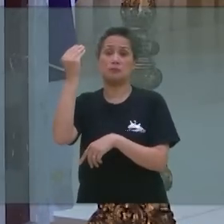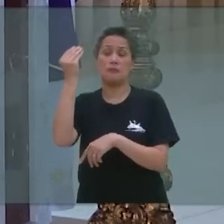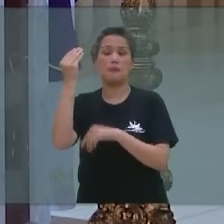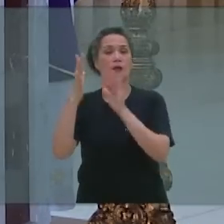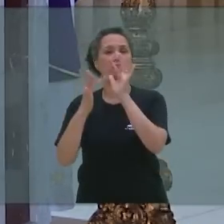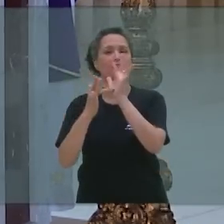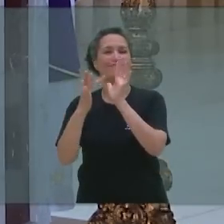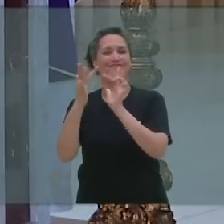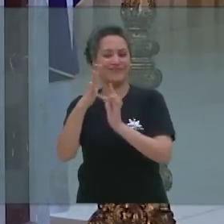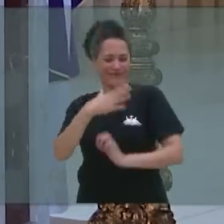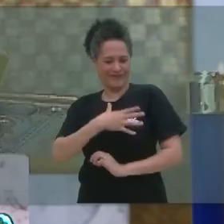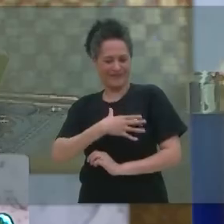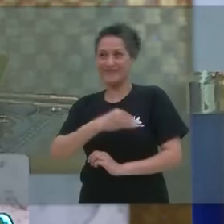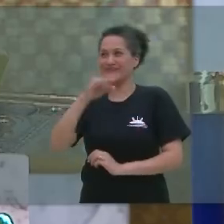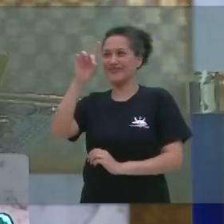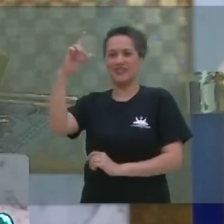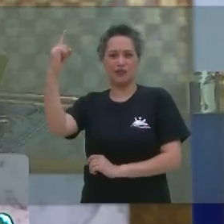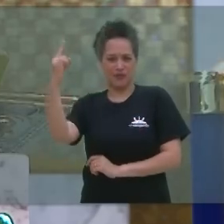virá.